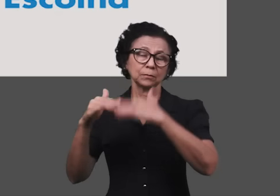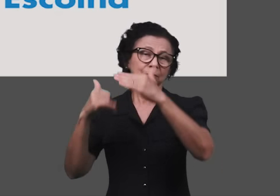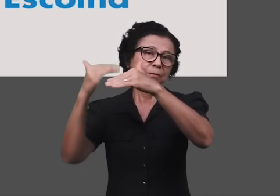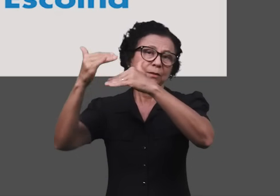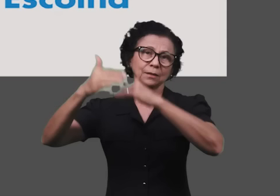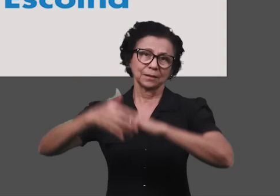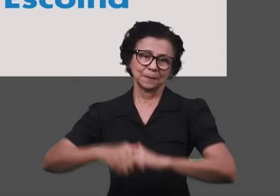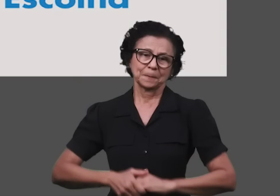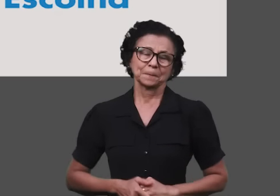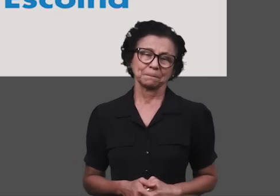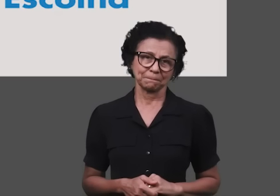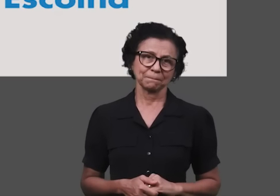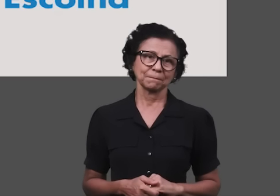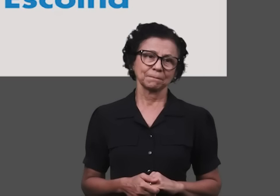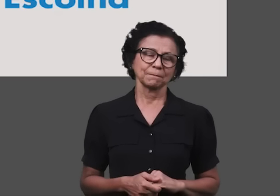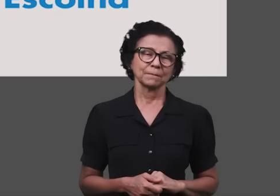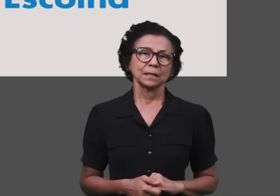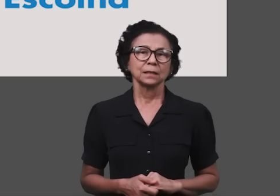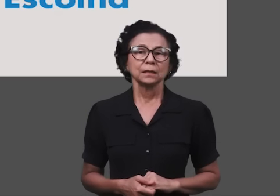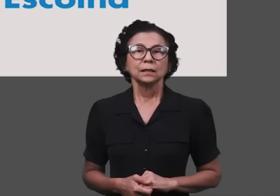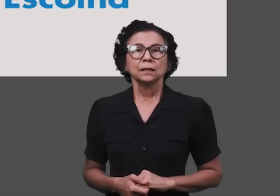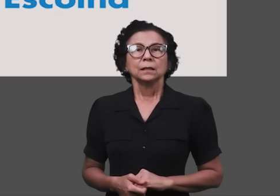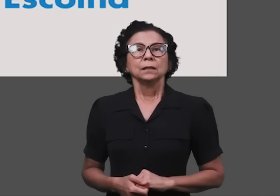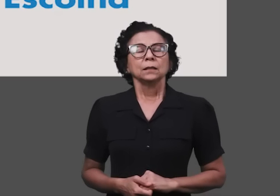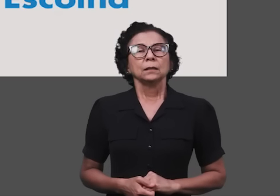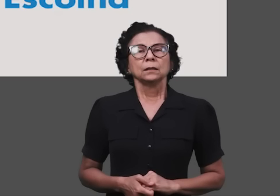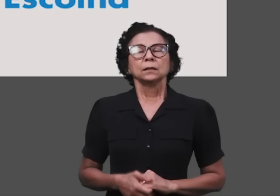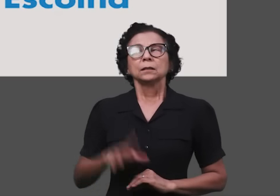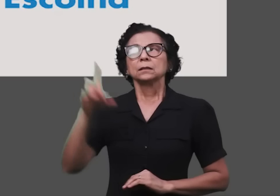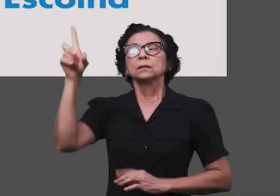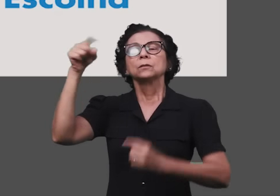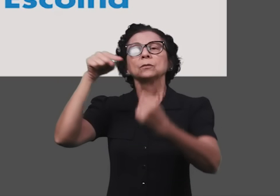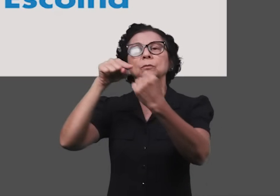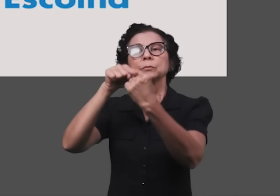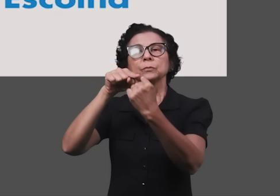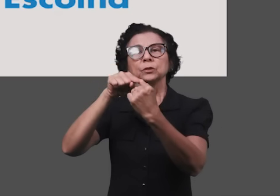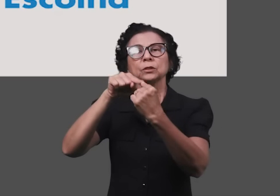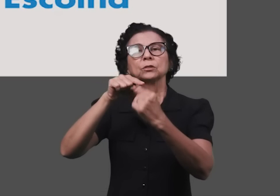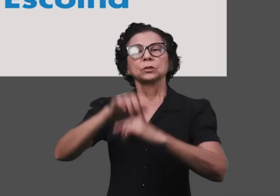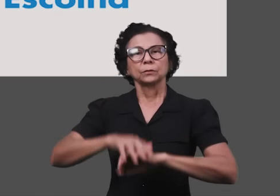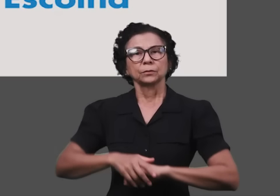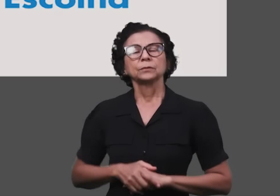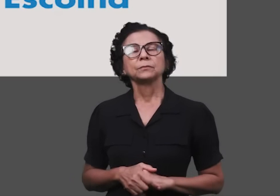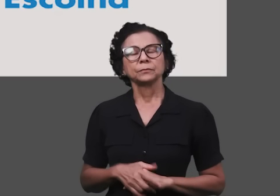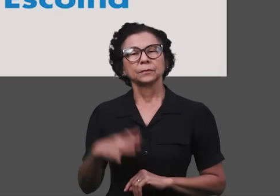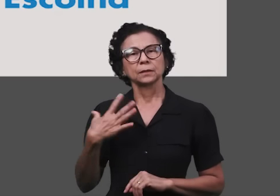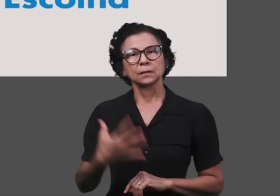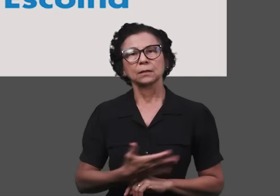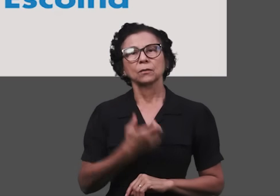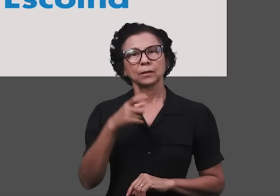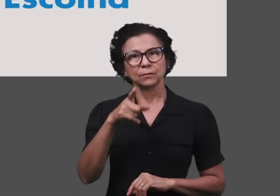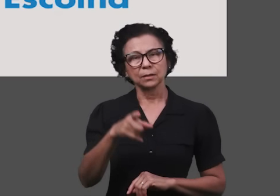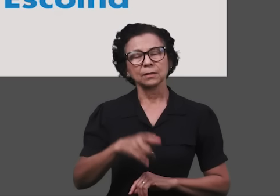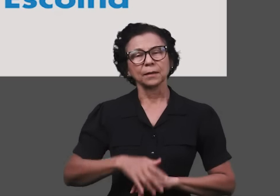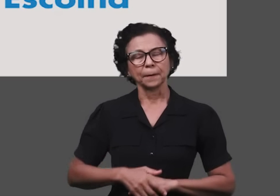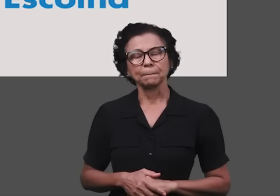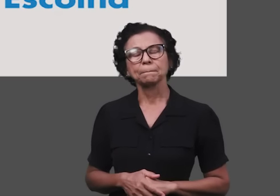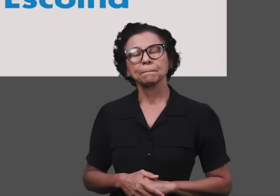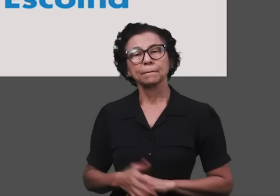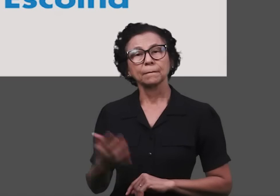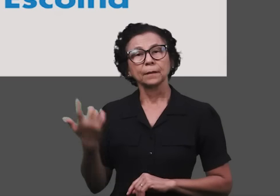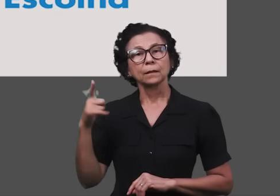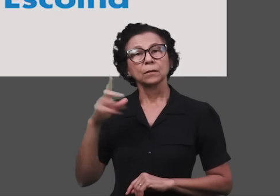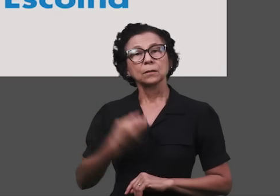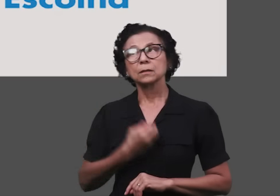alcançar a eternidade. Porque o nosso objetivo aqui com esse projeto, o objetivo de Deus, e é o que nós queremos para nós também, é alcançar